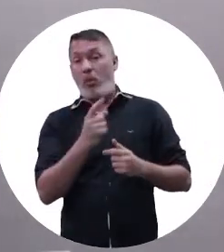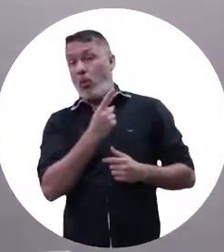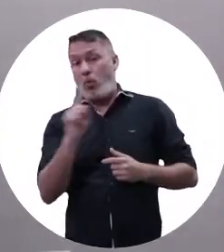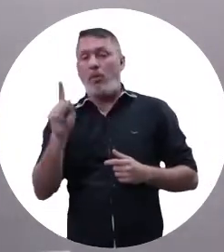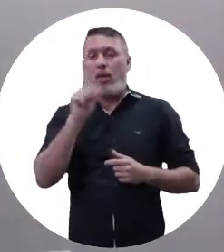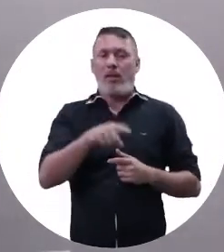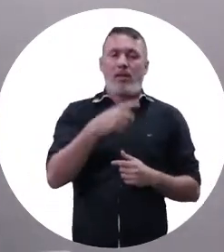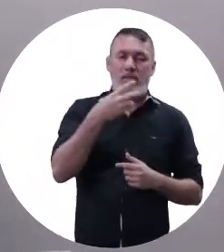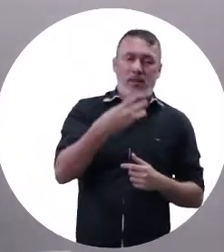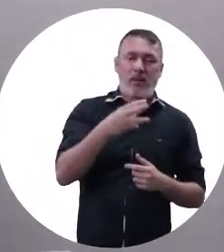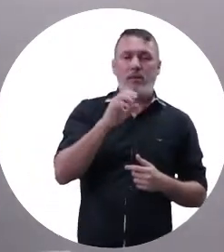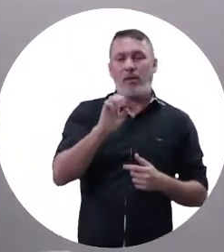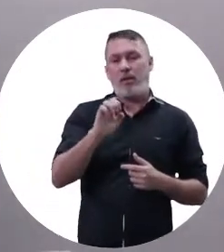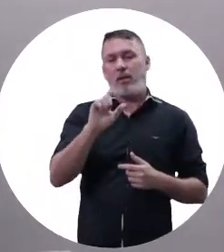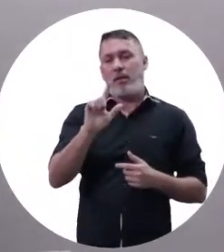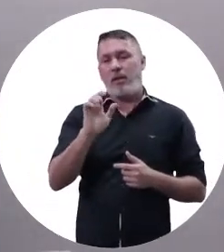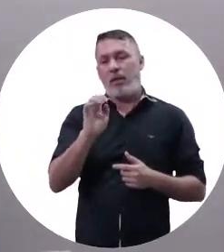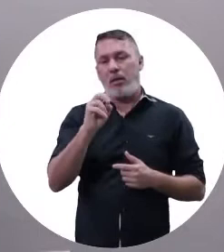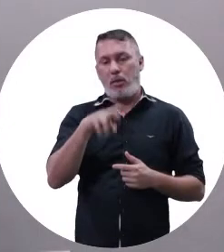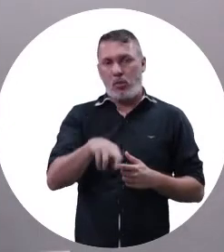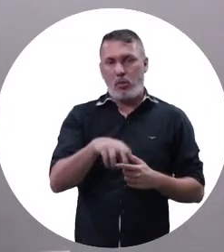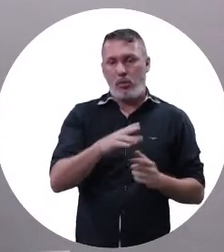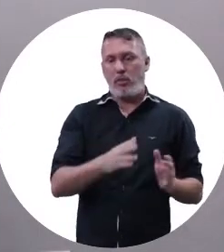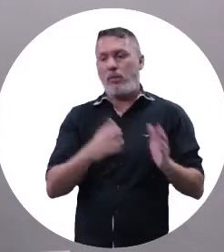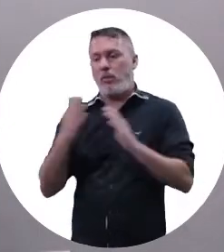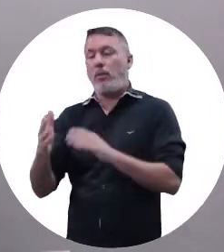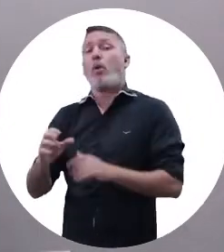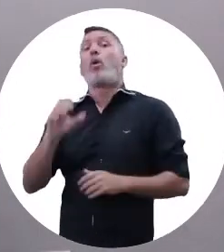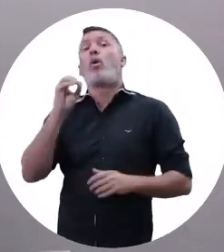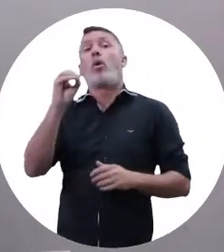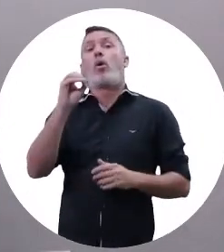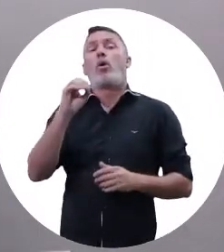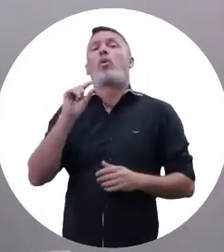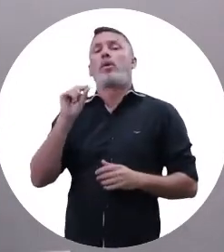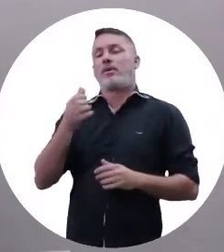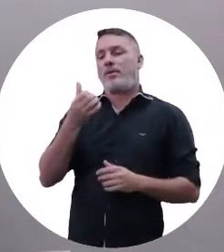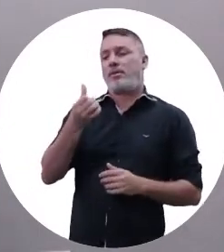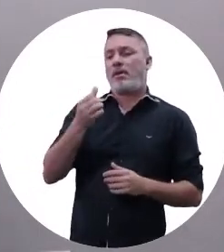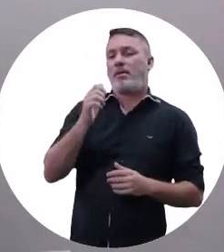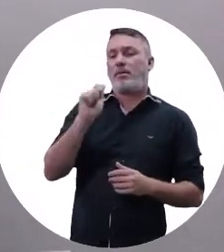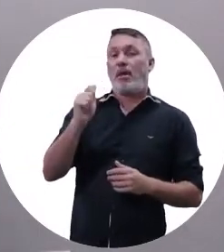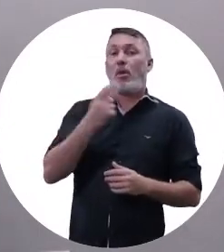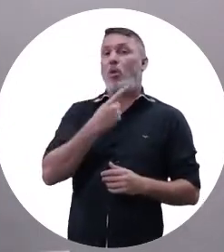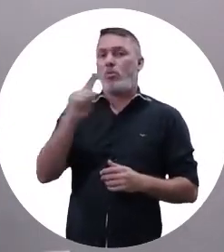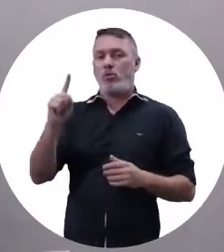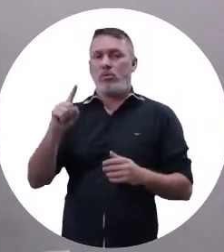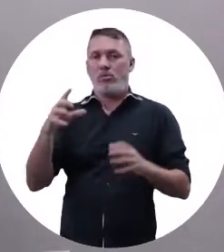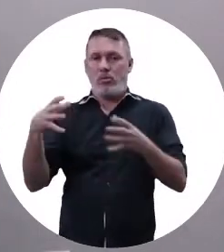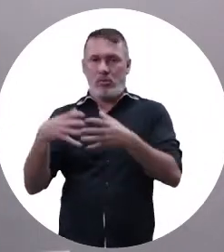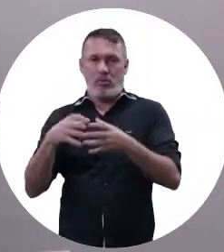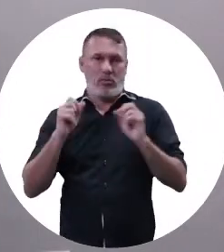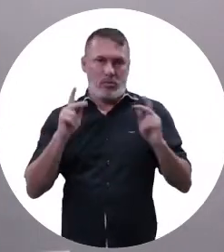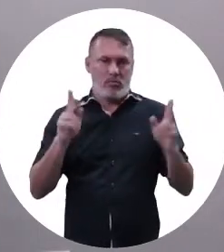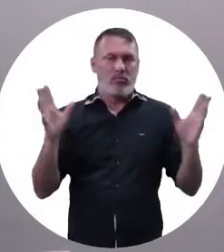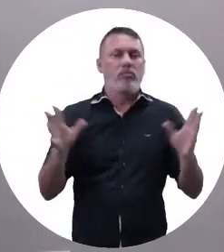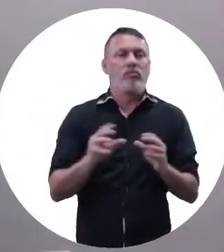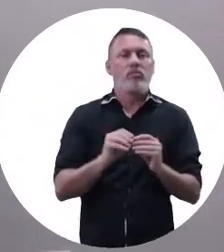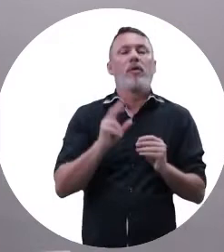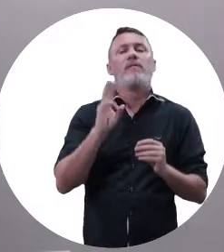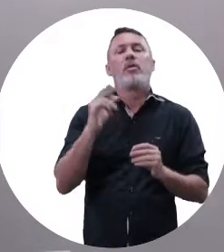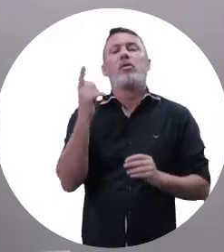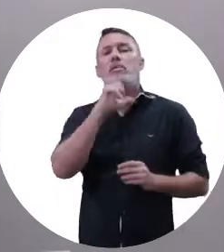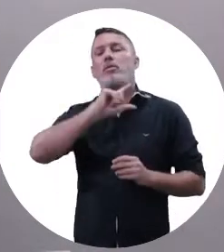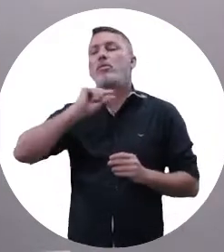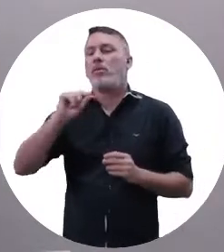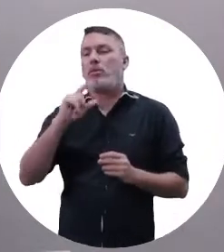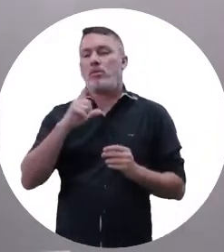correto? Oxigênio 6A, 6 elétrons na sua última camada, tudo bem? O que você vai